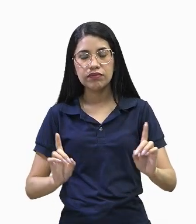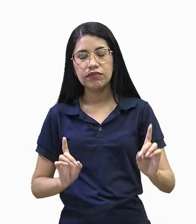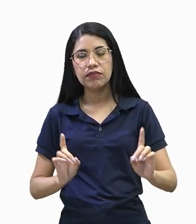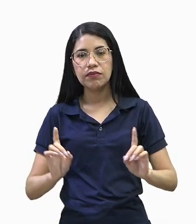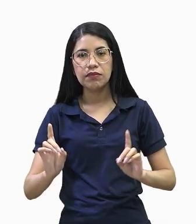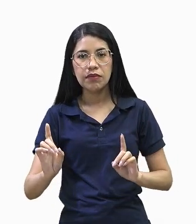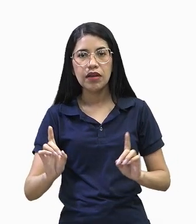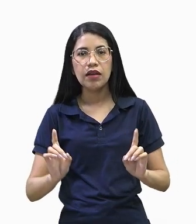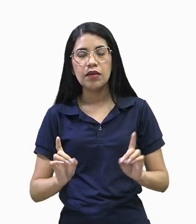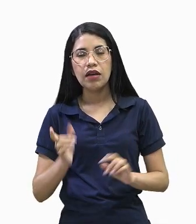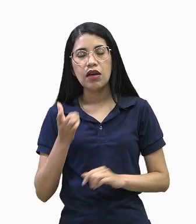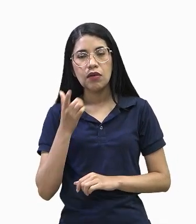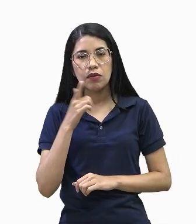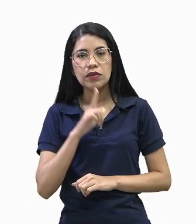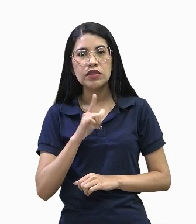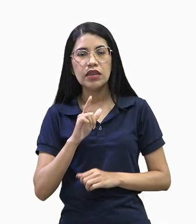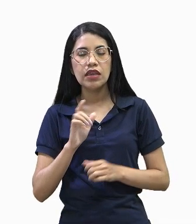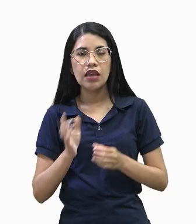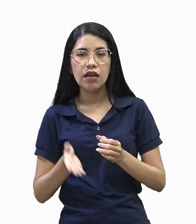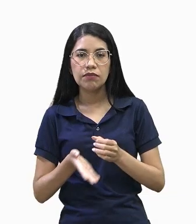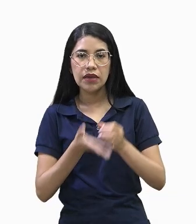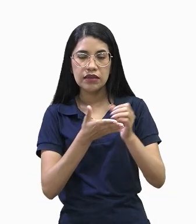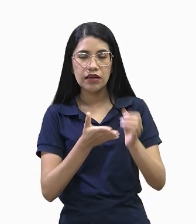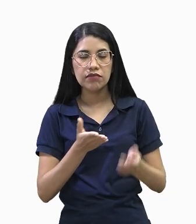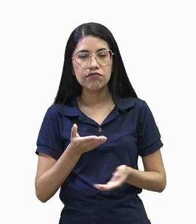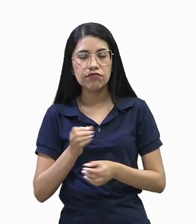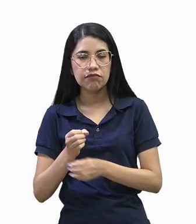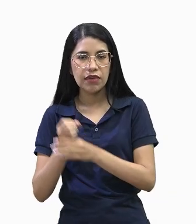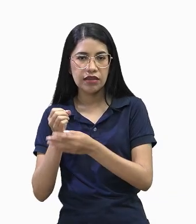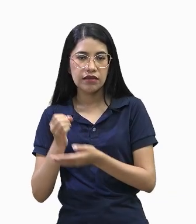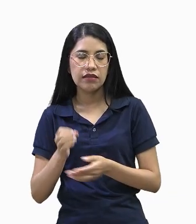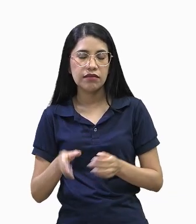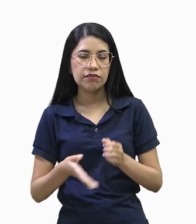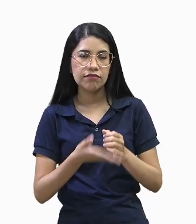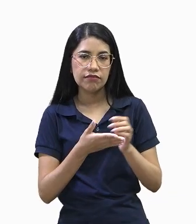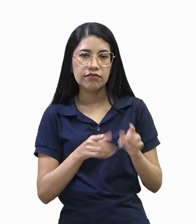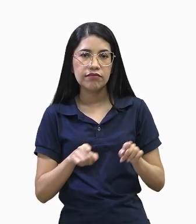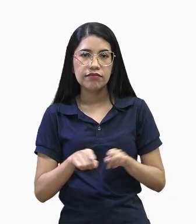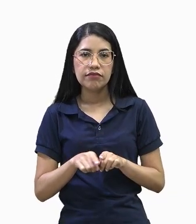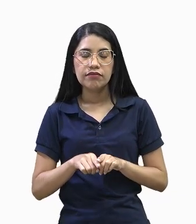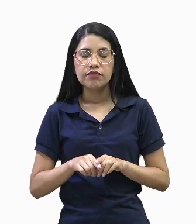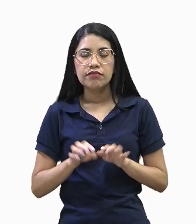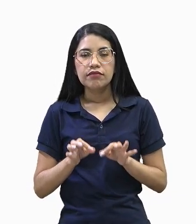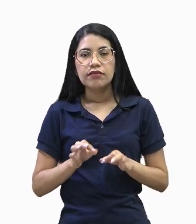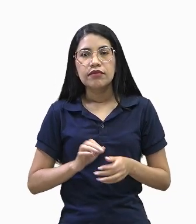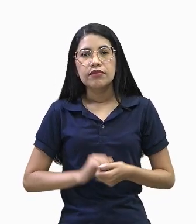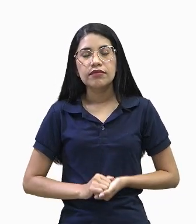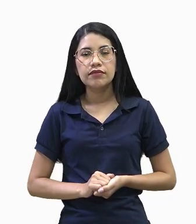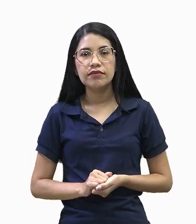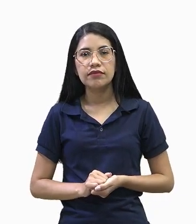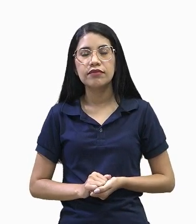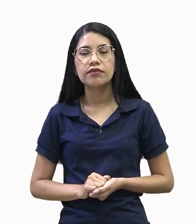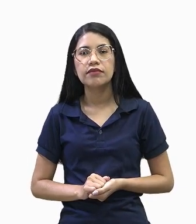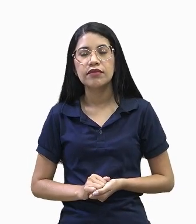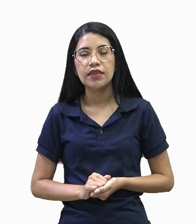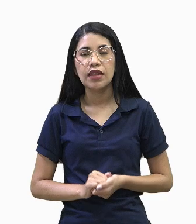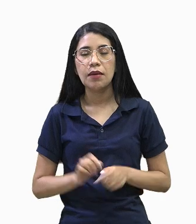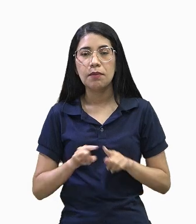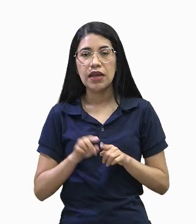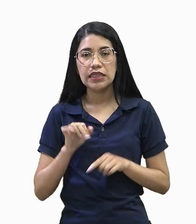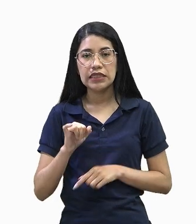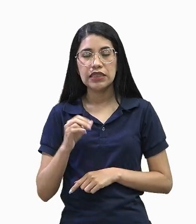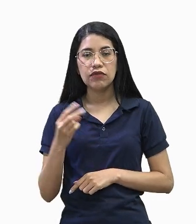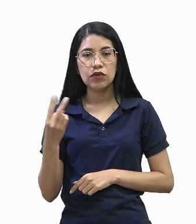4 cantos e utilizando a variação de golpes, curtos e longos. Já nos jogos de dupla,